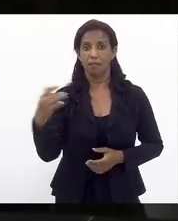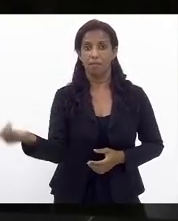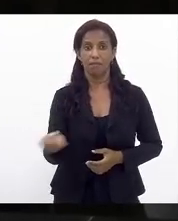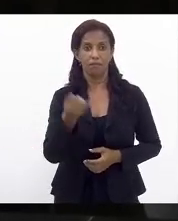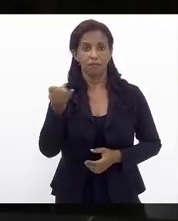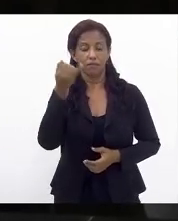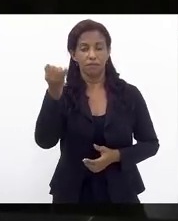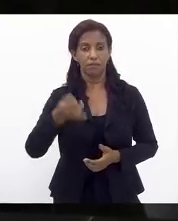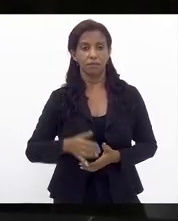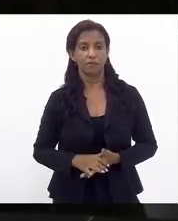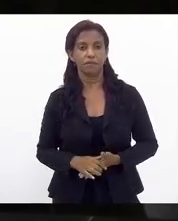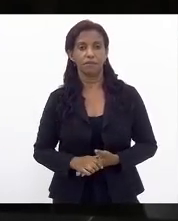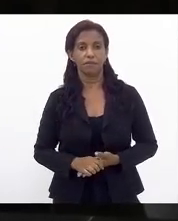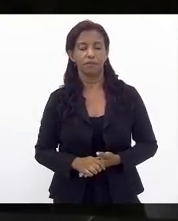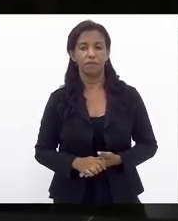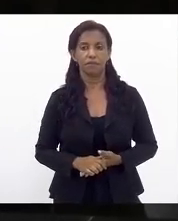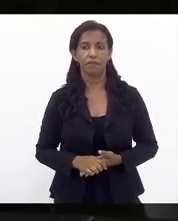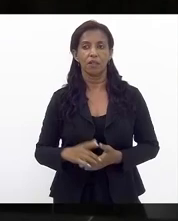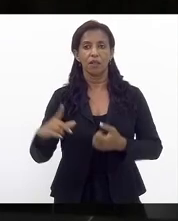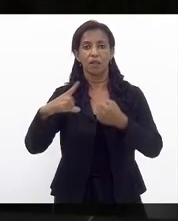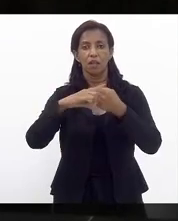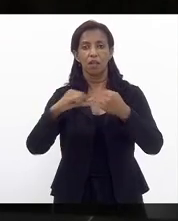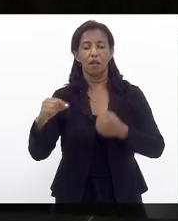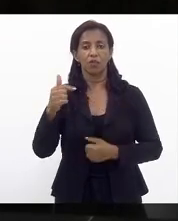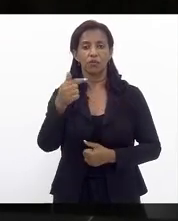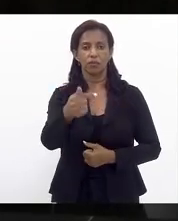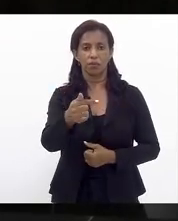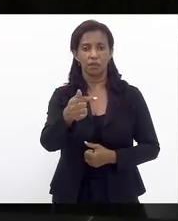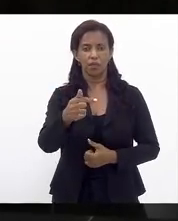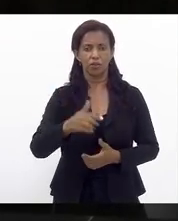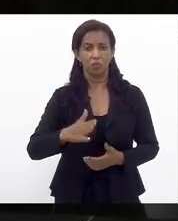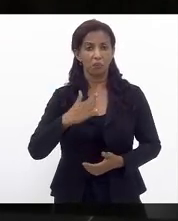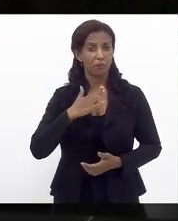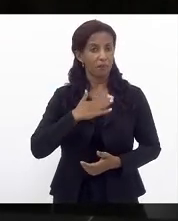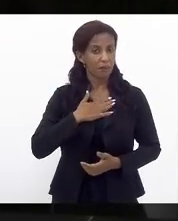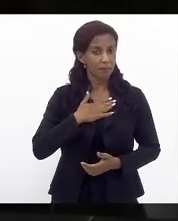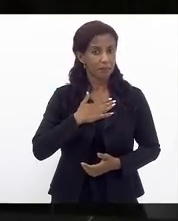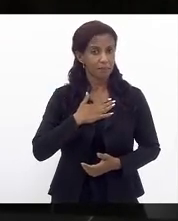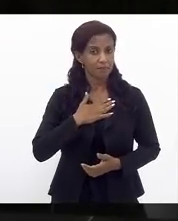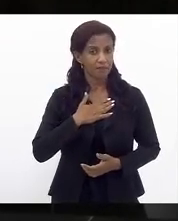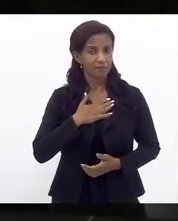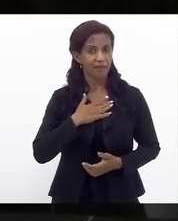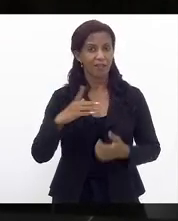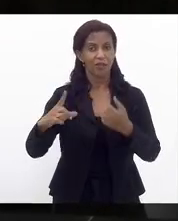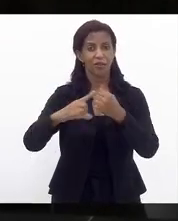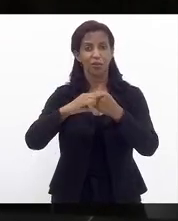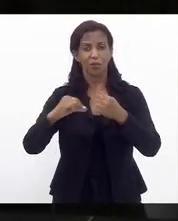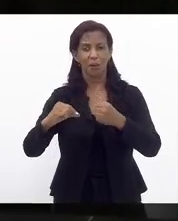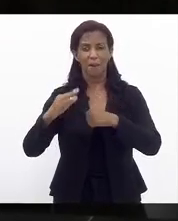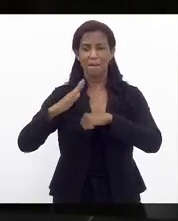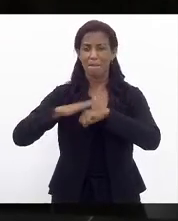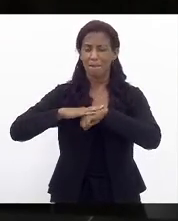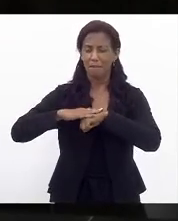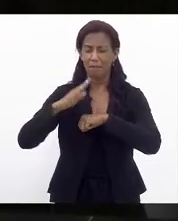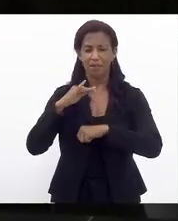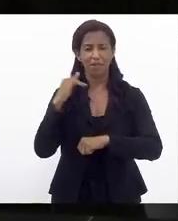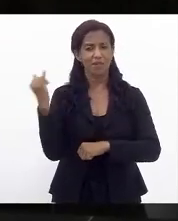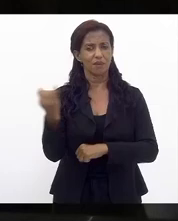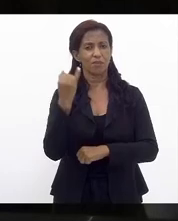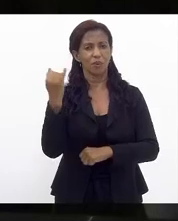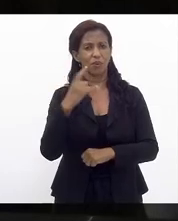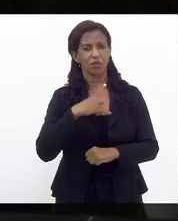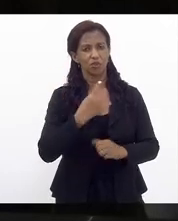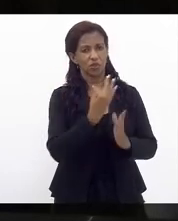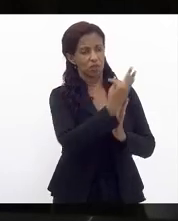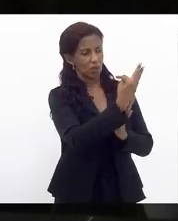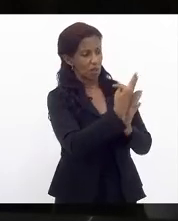importante para o artigo 7º para mim é dos artigos mais importantes que tem